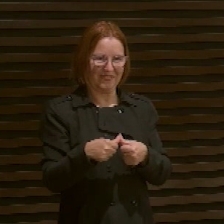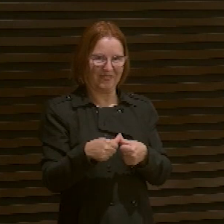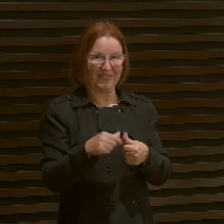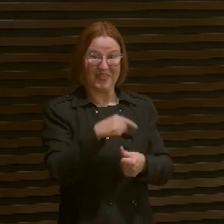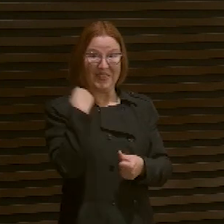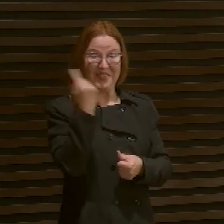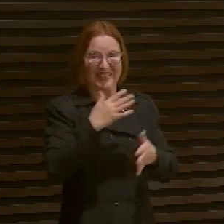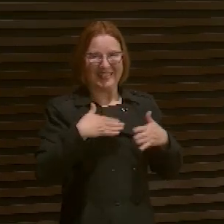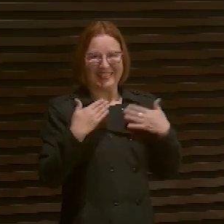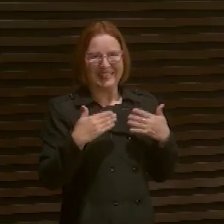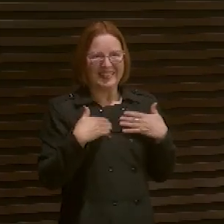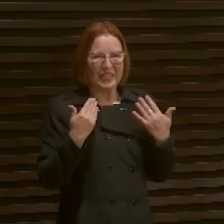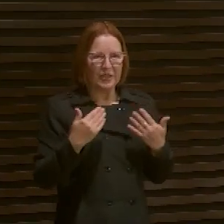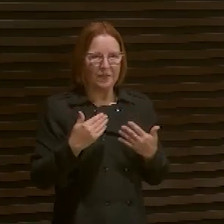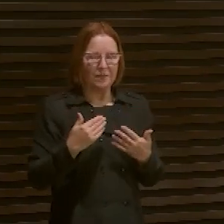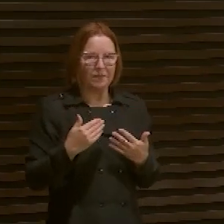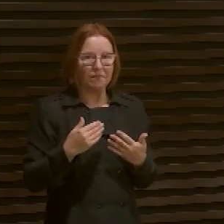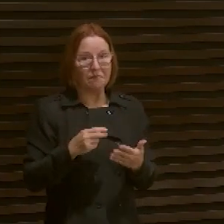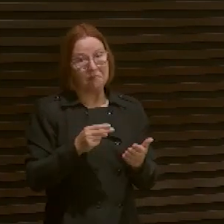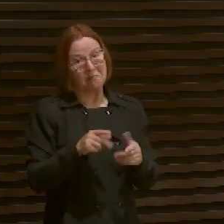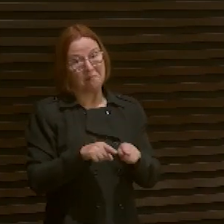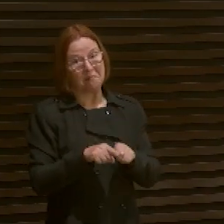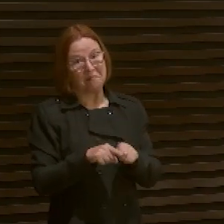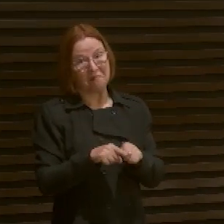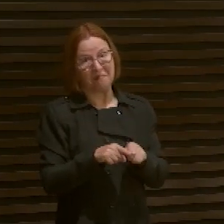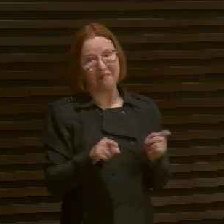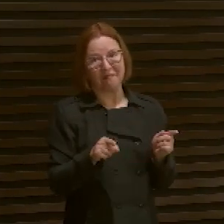nos alegramos. Embora